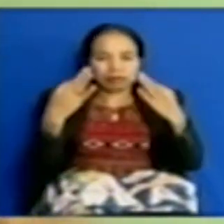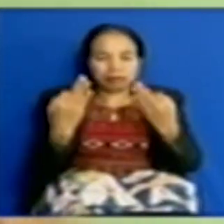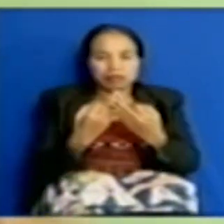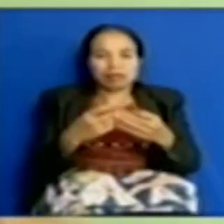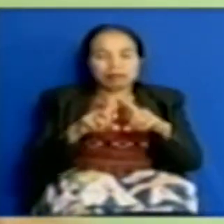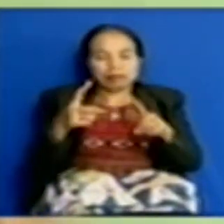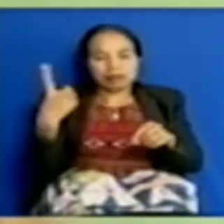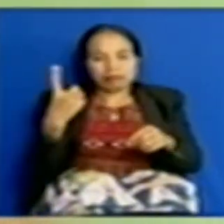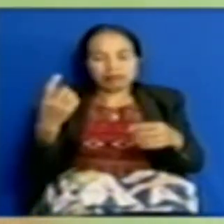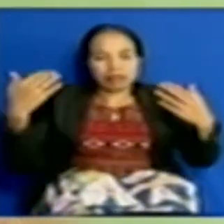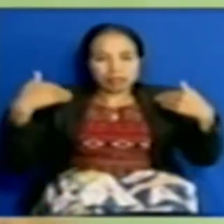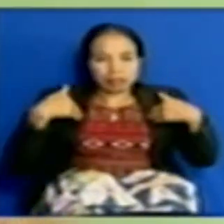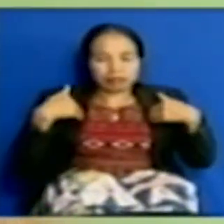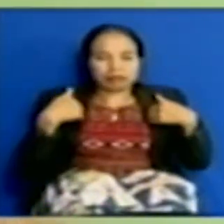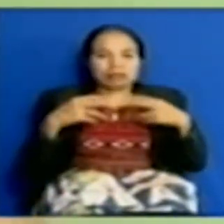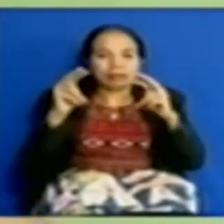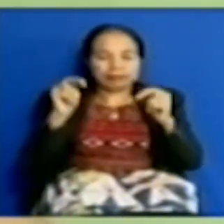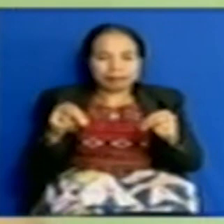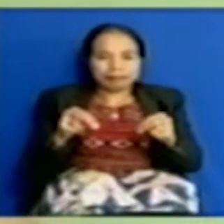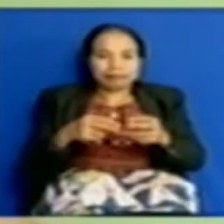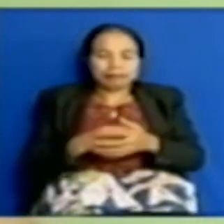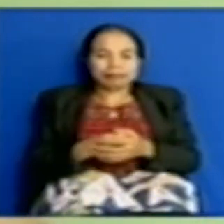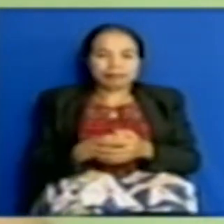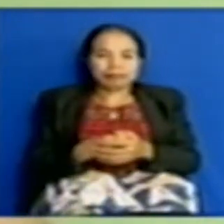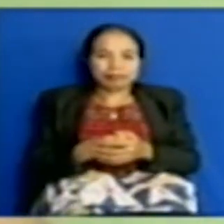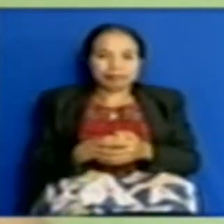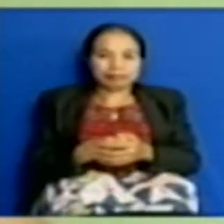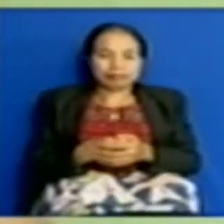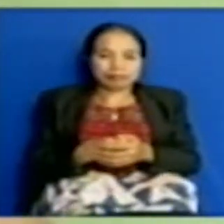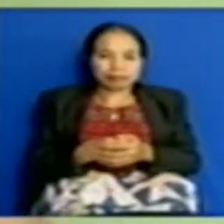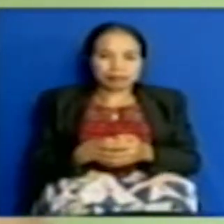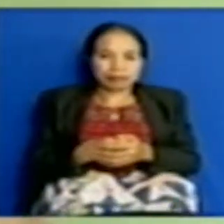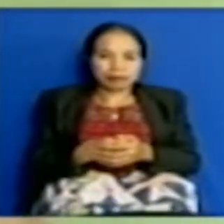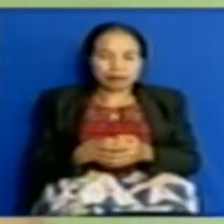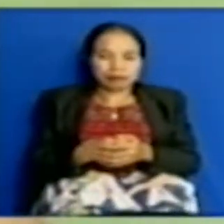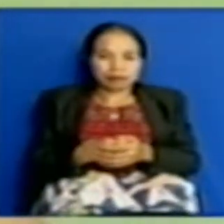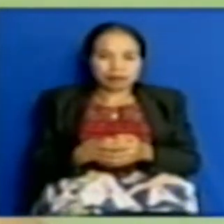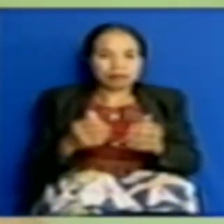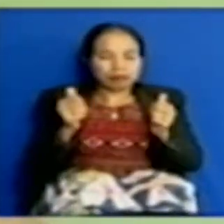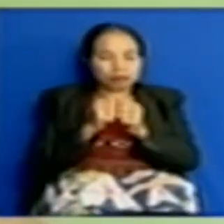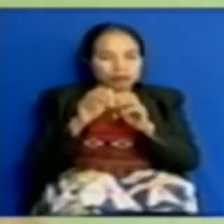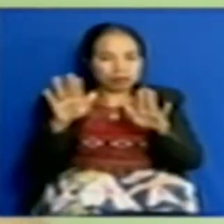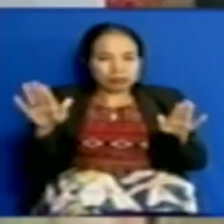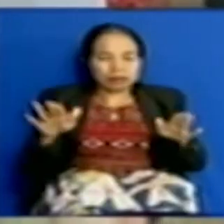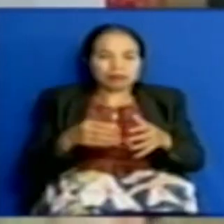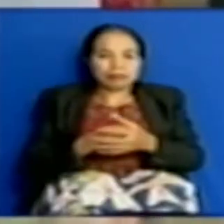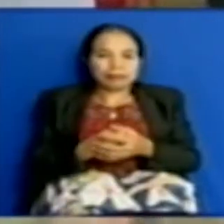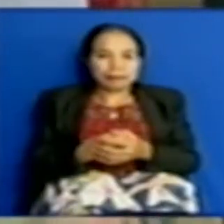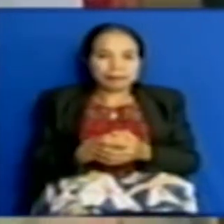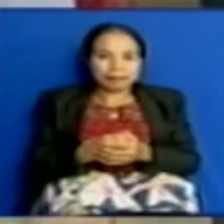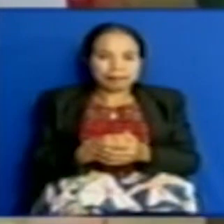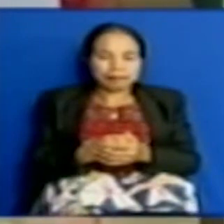para a sirene é necessidade de molar. A música é atividade sirene, vemos a mesma colaborar, sirene, vemos a mesma colaborar.